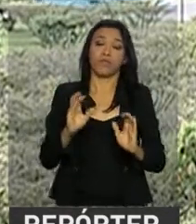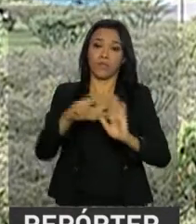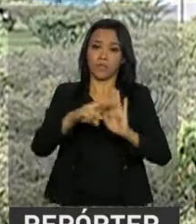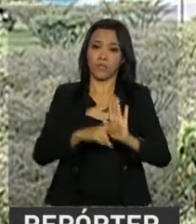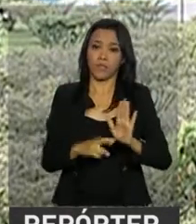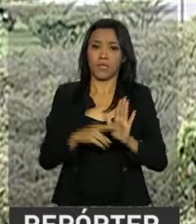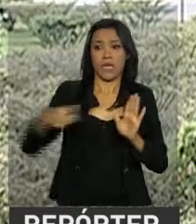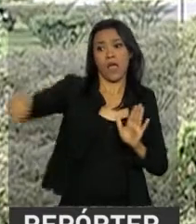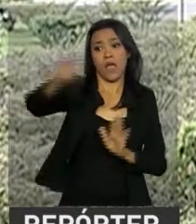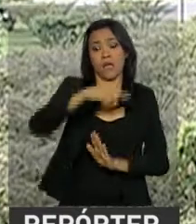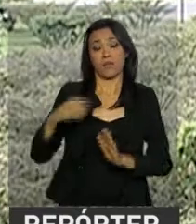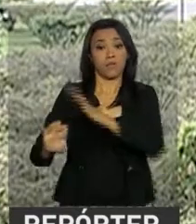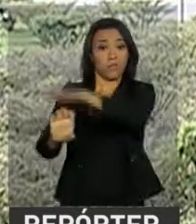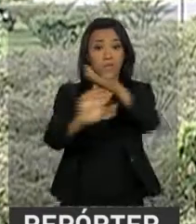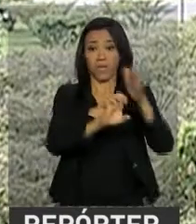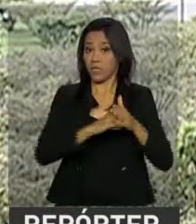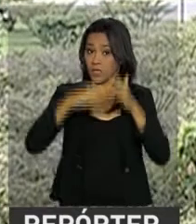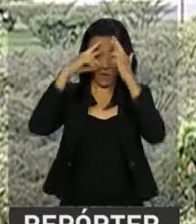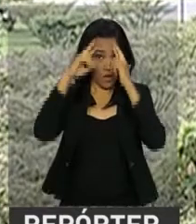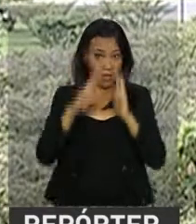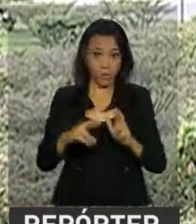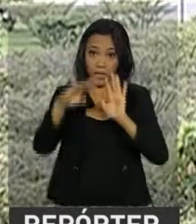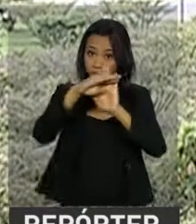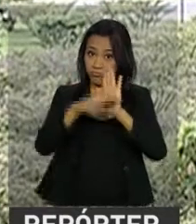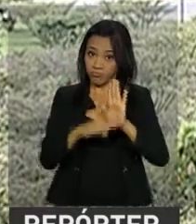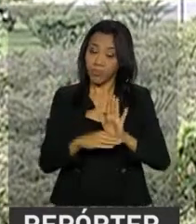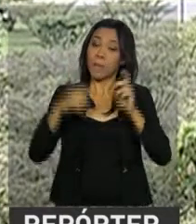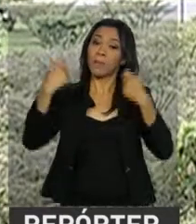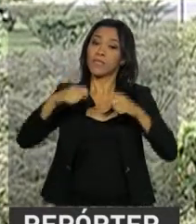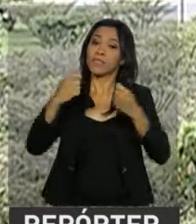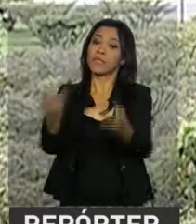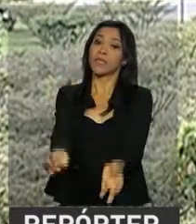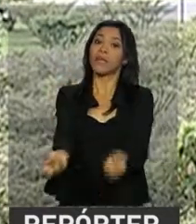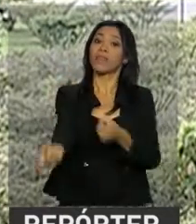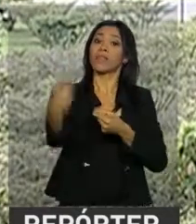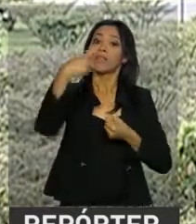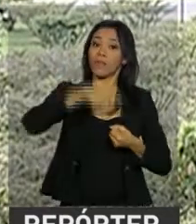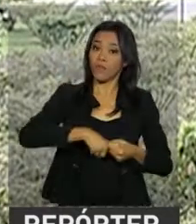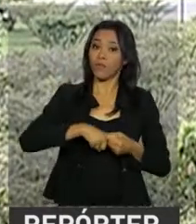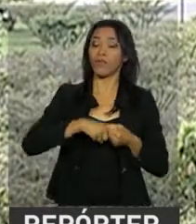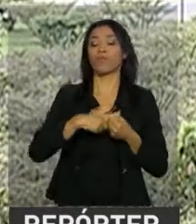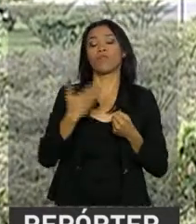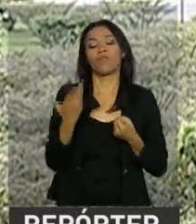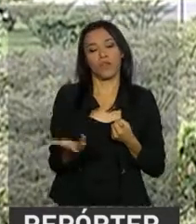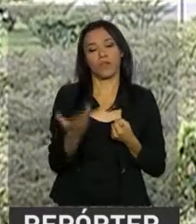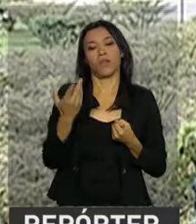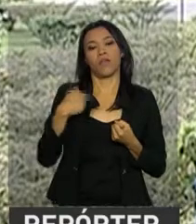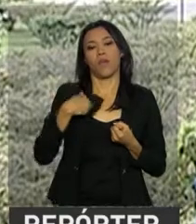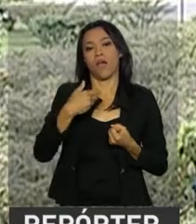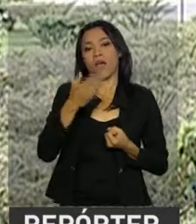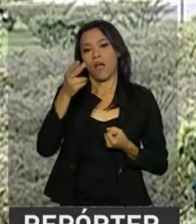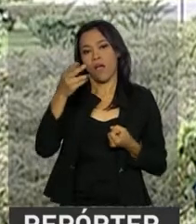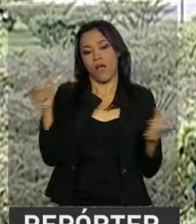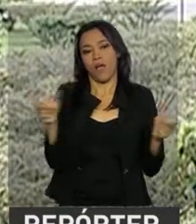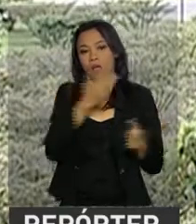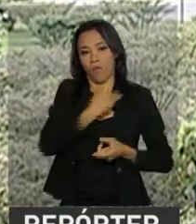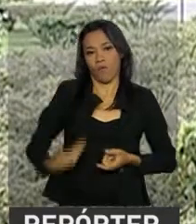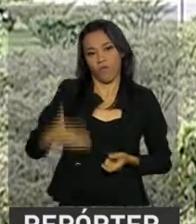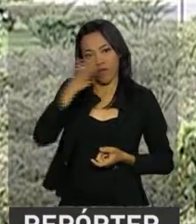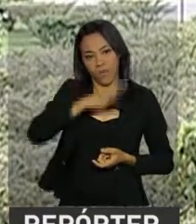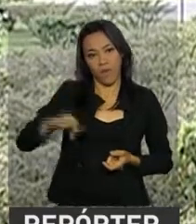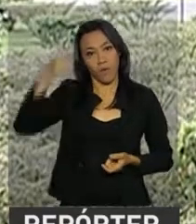não cumprirem com os contratos devem devolvê-los à União, que fará nova licitação. A medida provisória